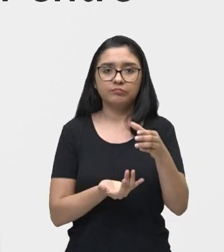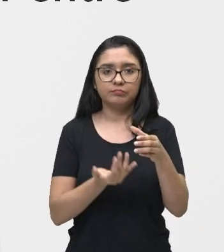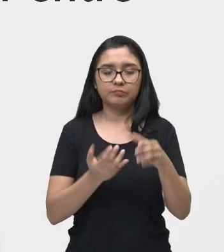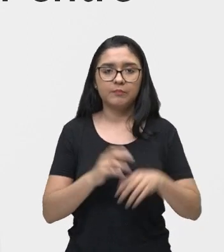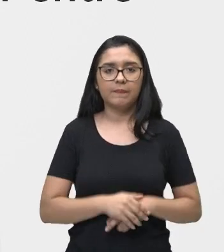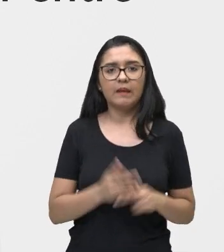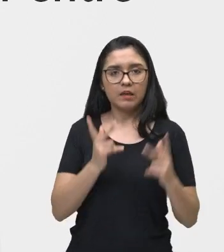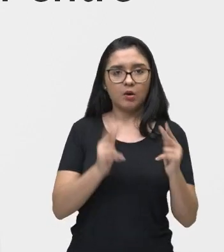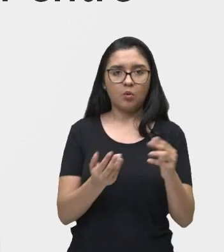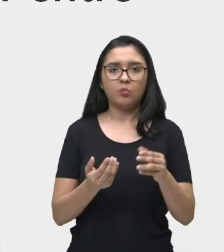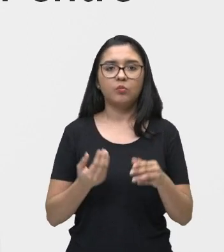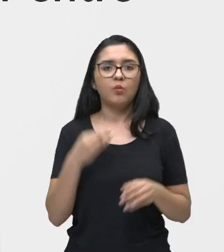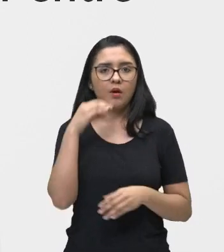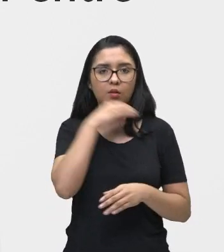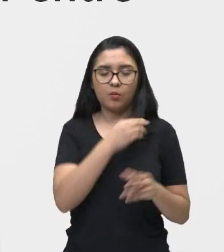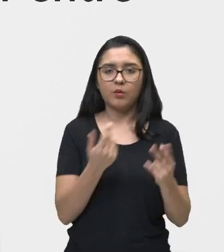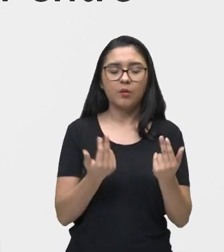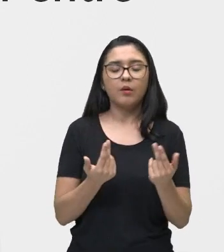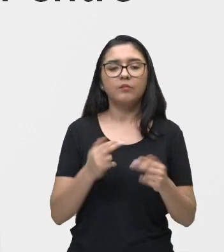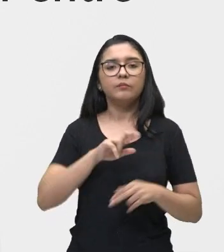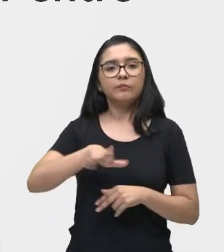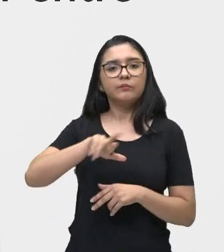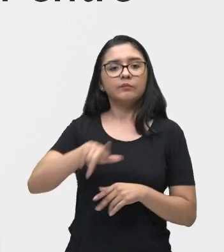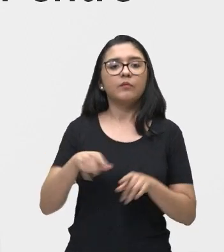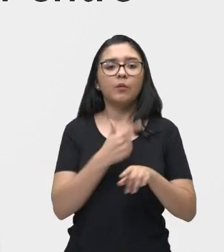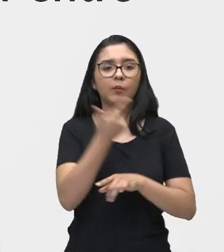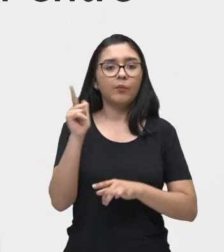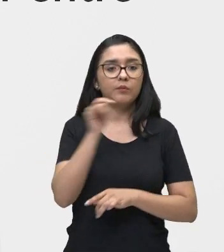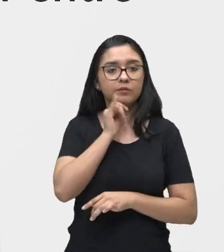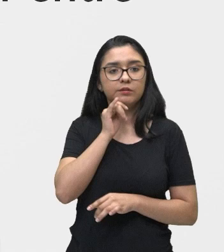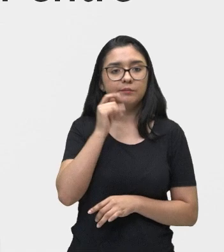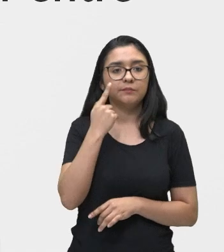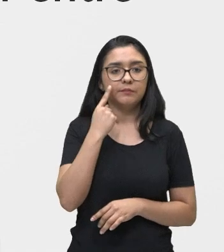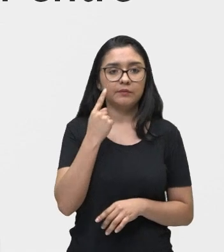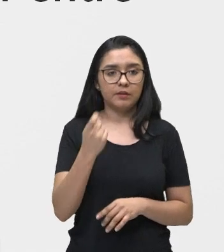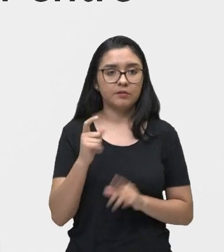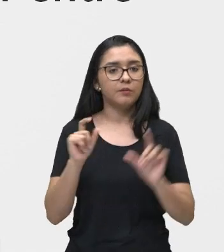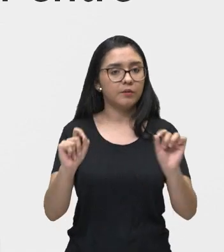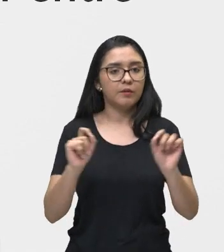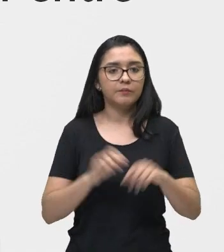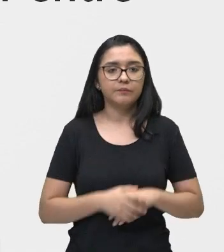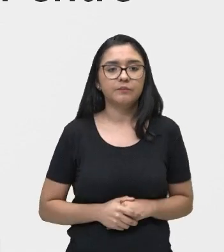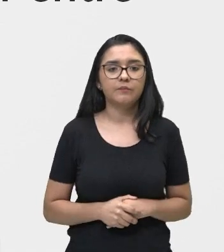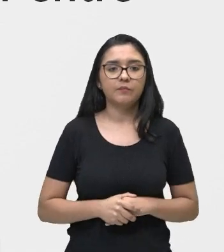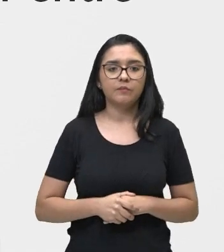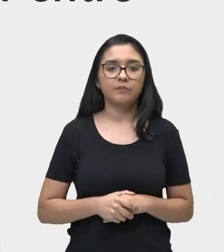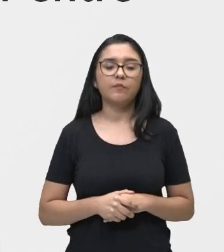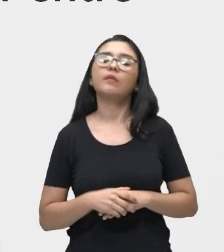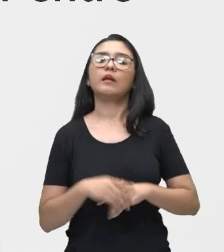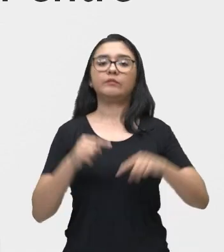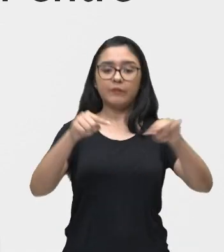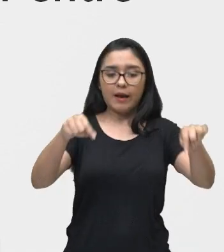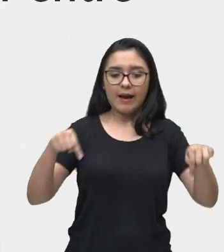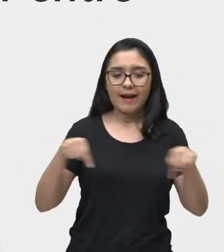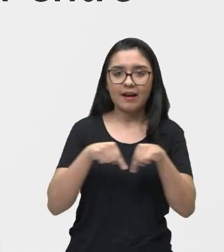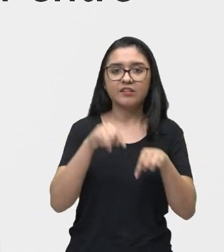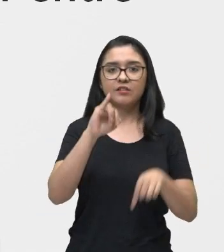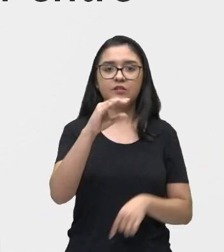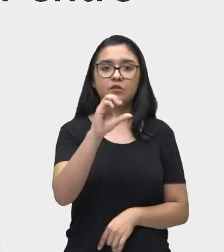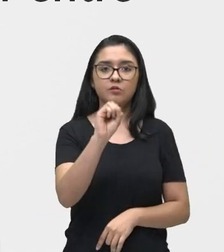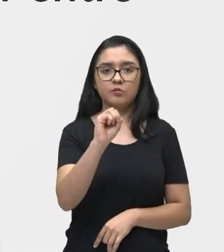panela. Um outro exemplo também muito interessante são as caixas de isopor e